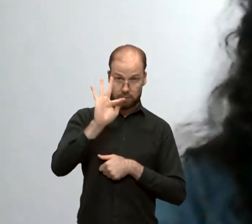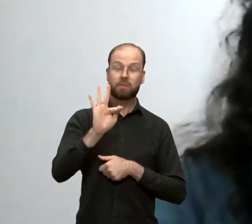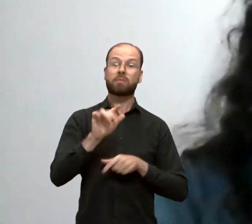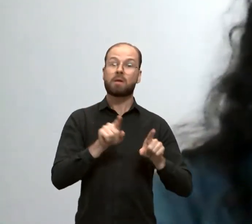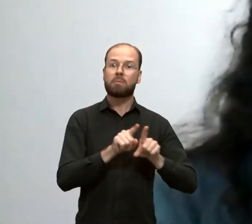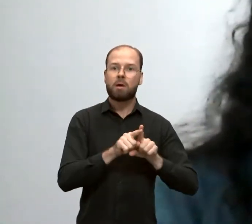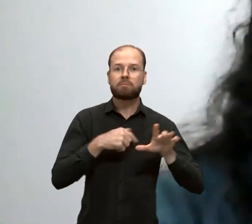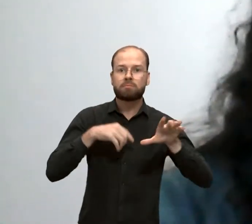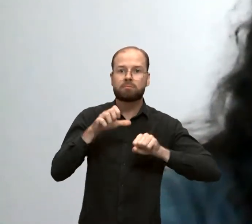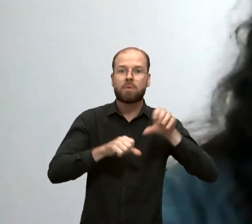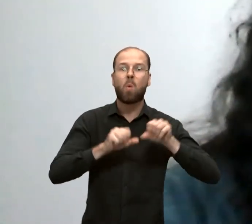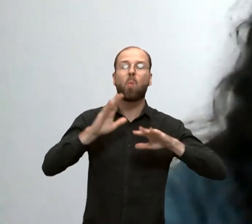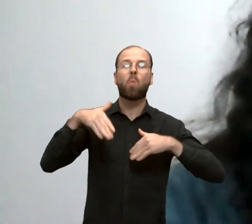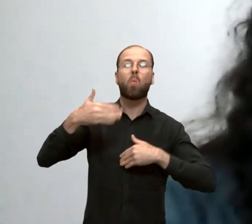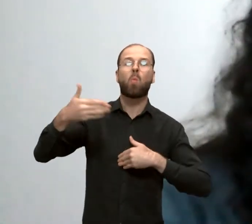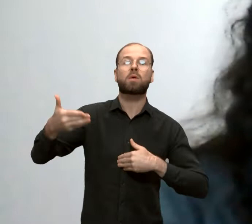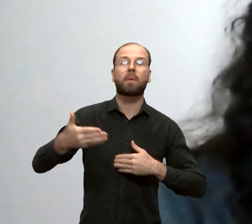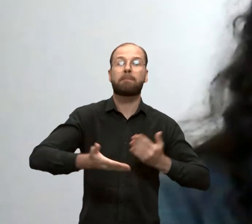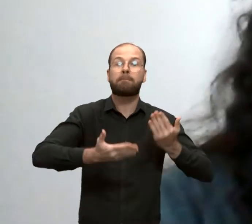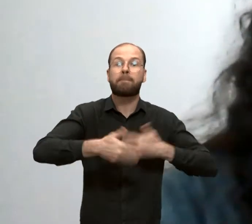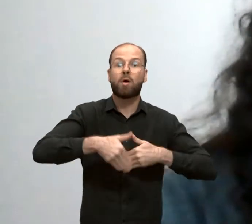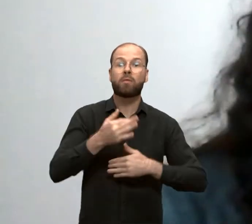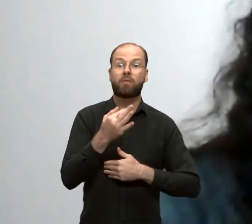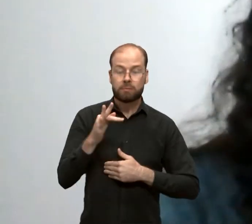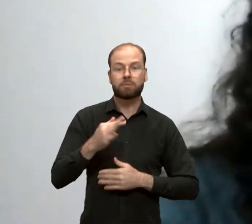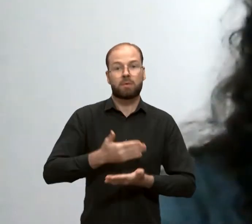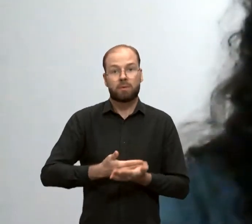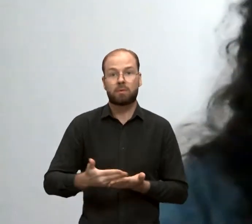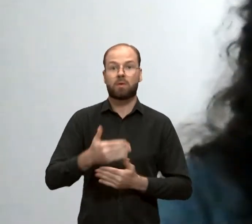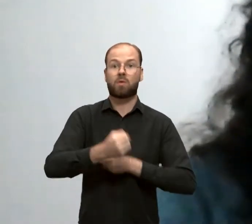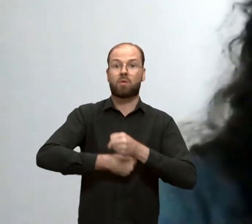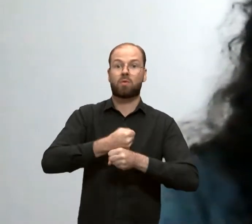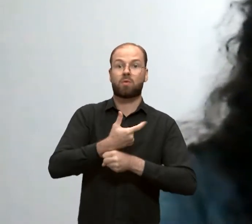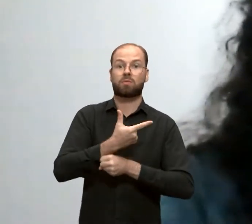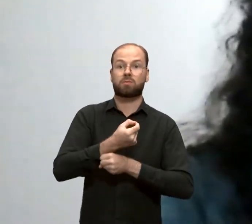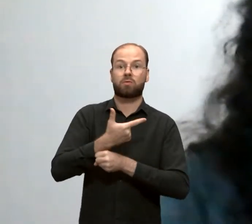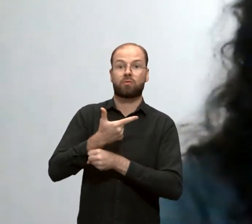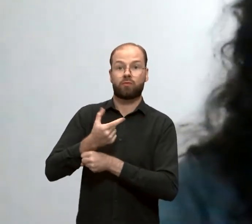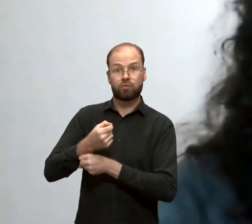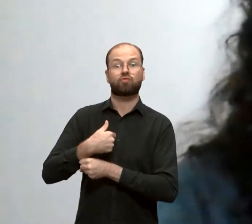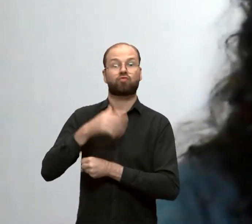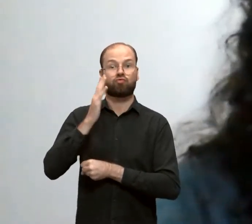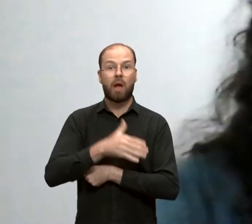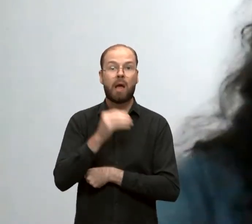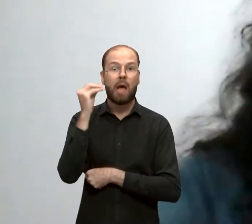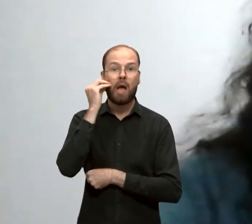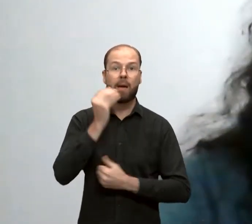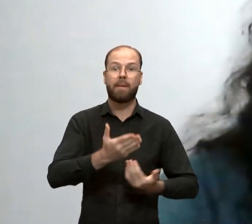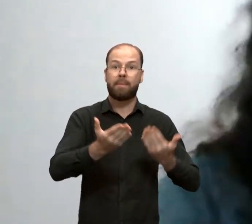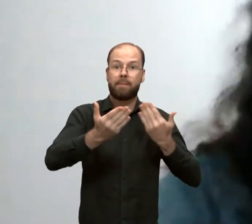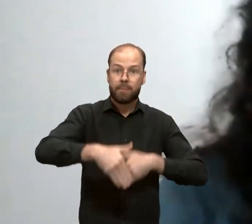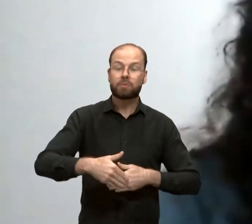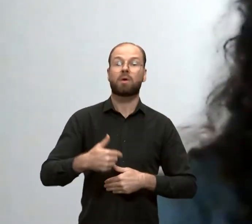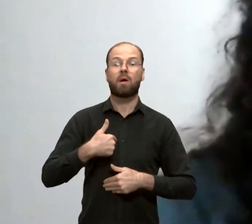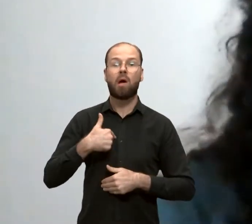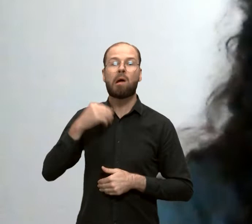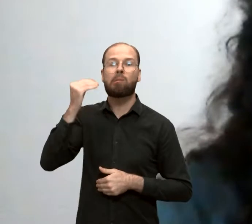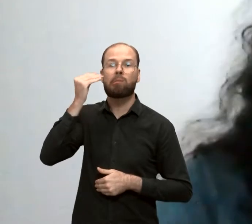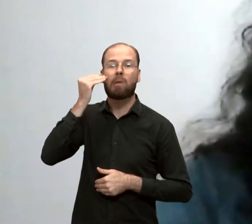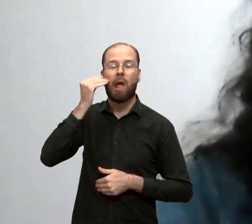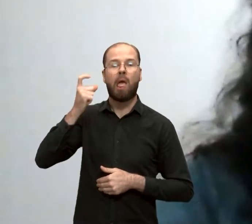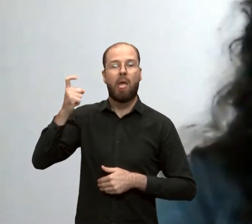de francês. No mês de 2020 eu já prestei a prova. O objetivo era ter vindo em 2020,